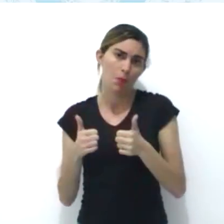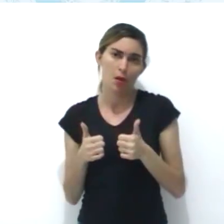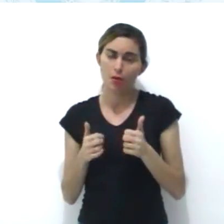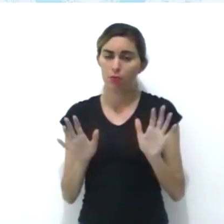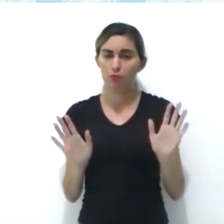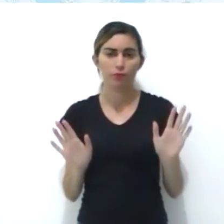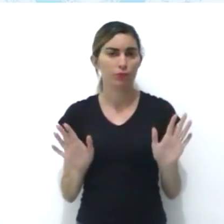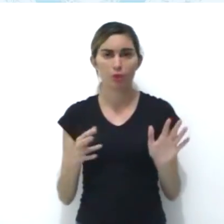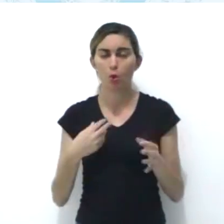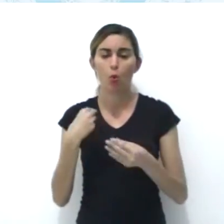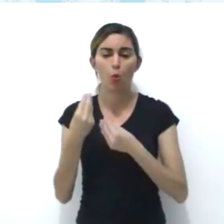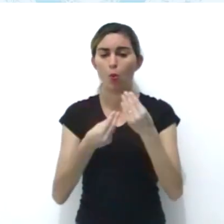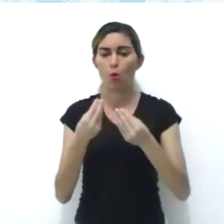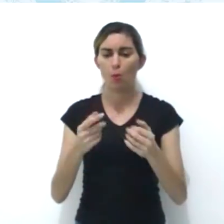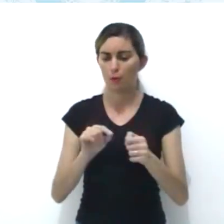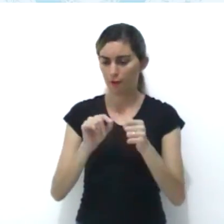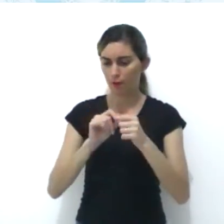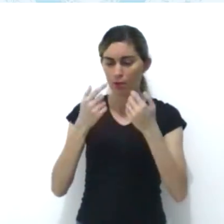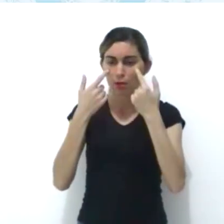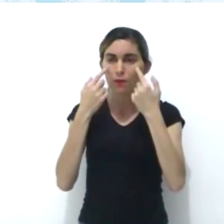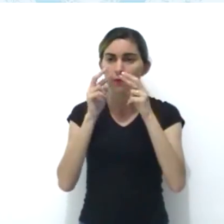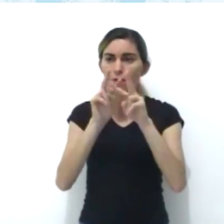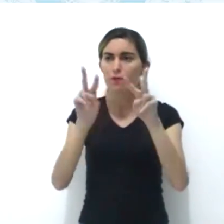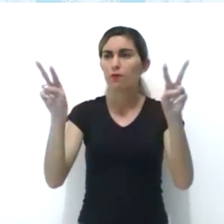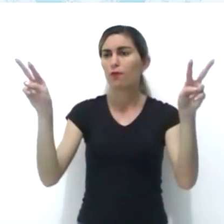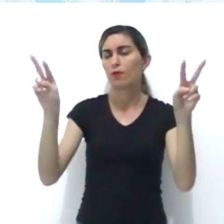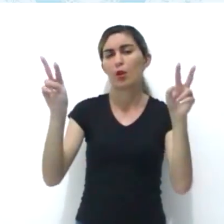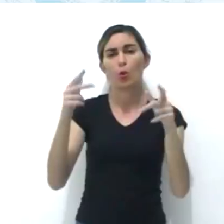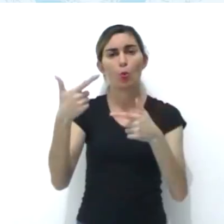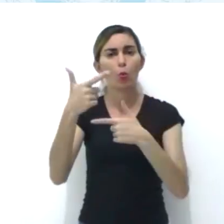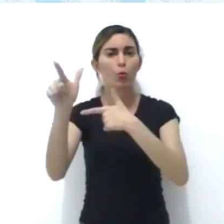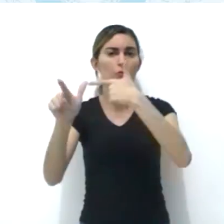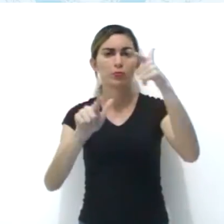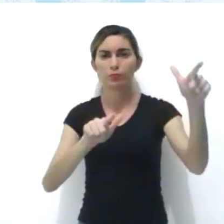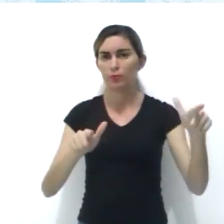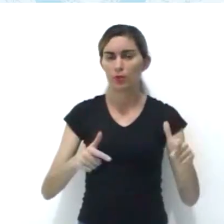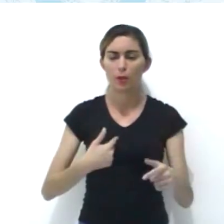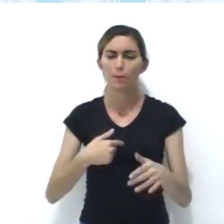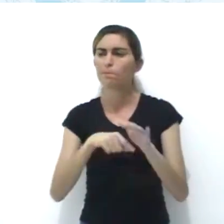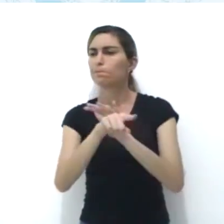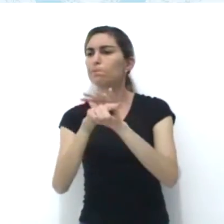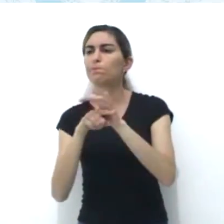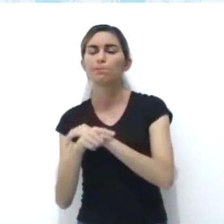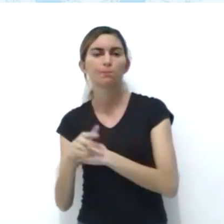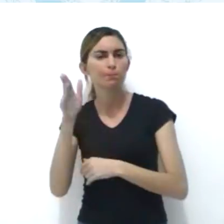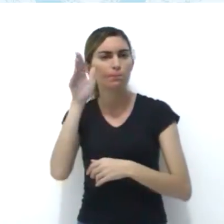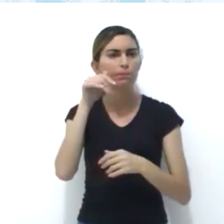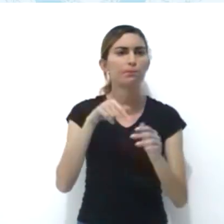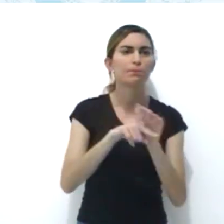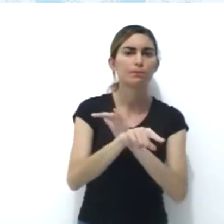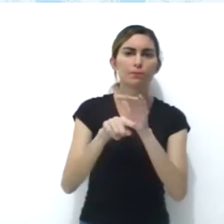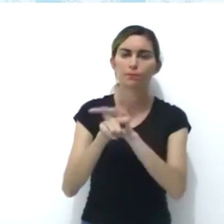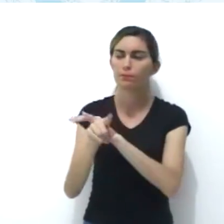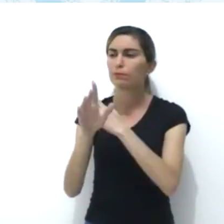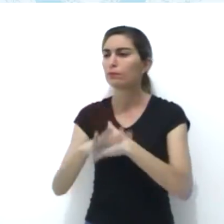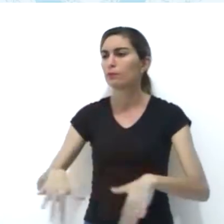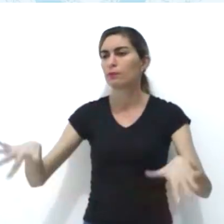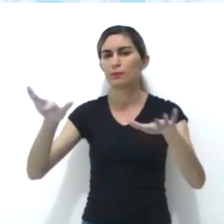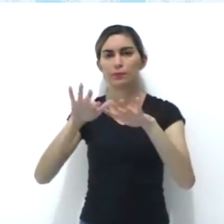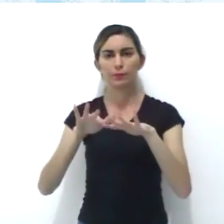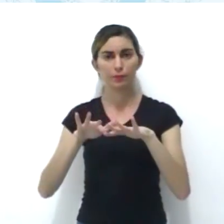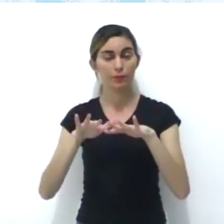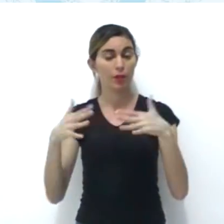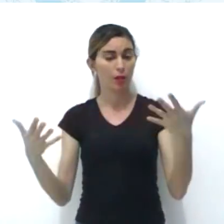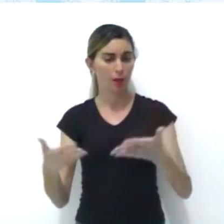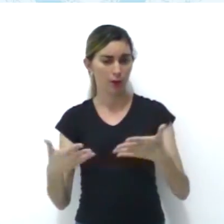bem. Foi uma forma de me fazer enxergar outros horizontes e me fazer questionar muitas coisas ao meu